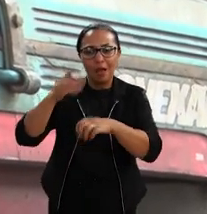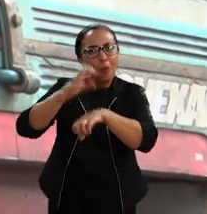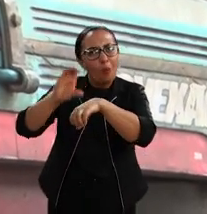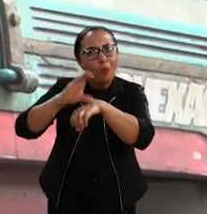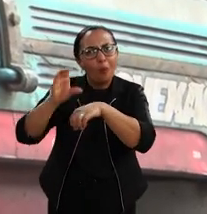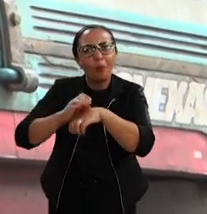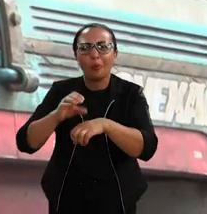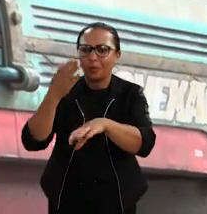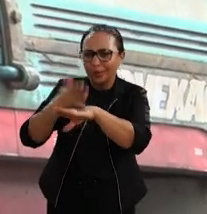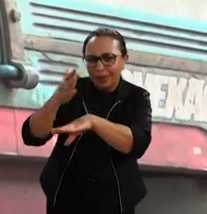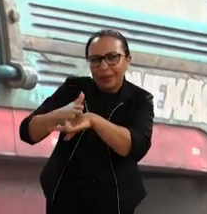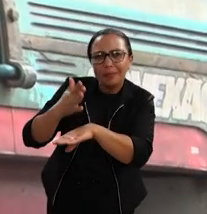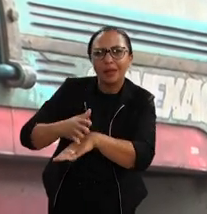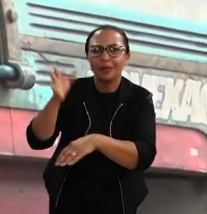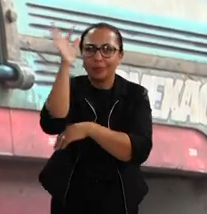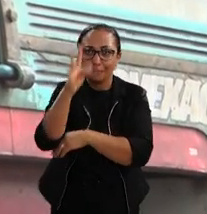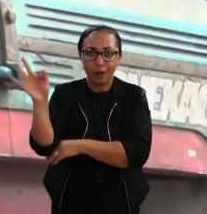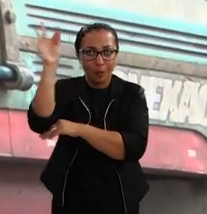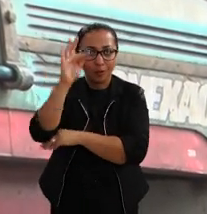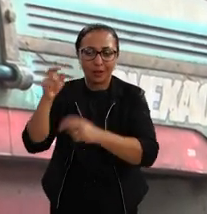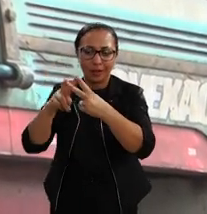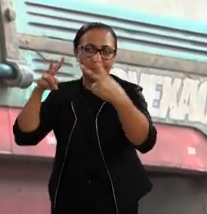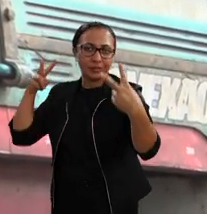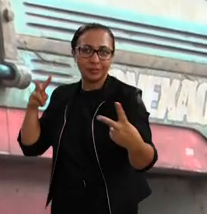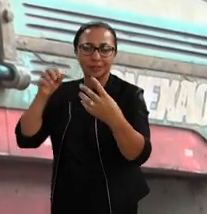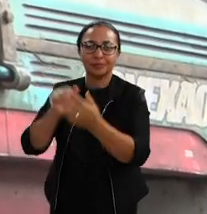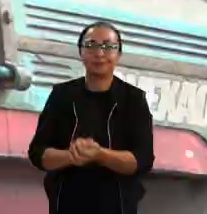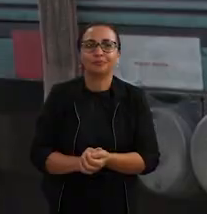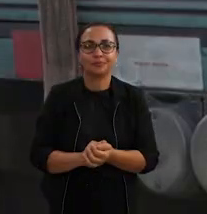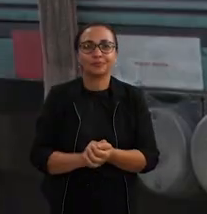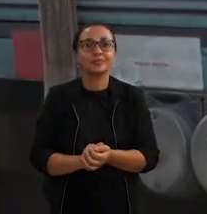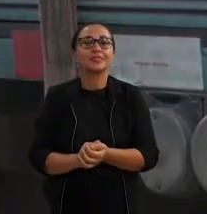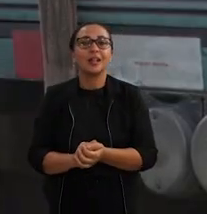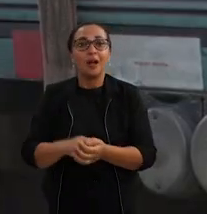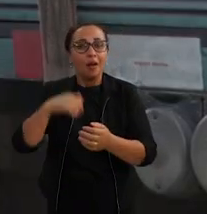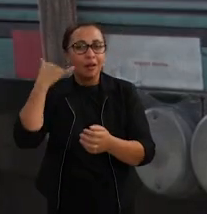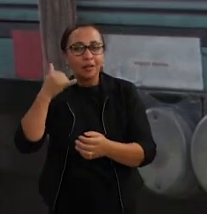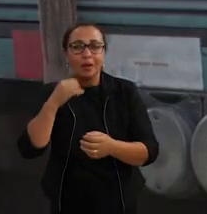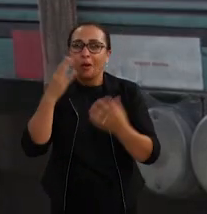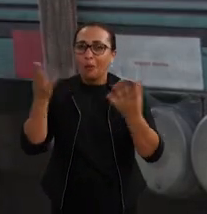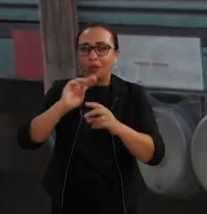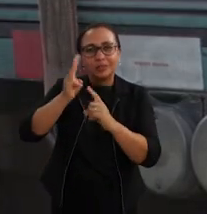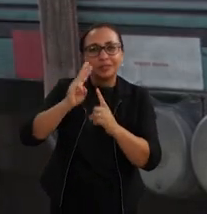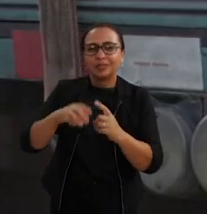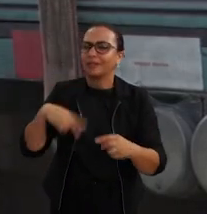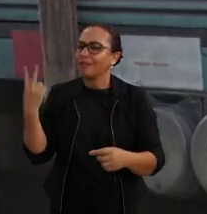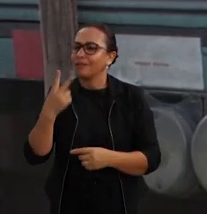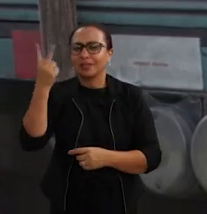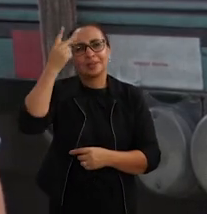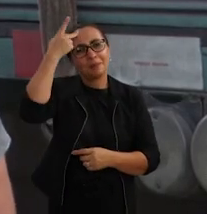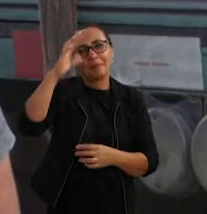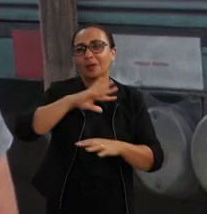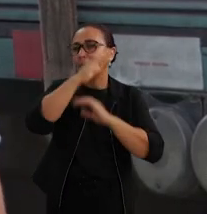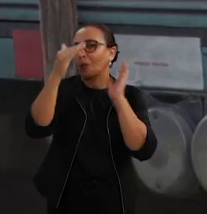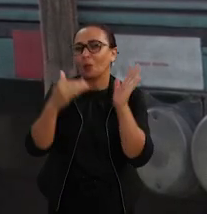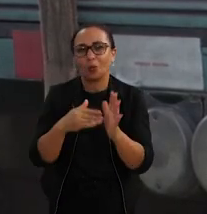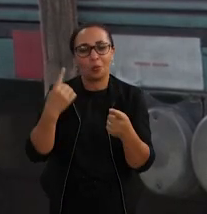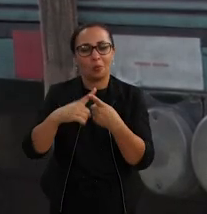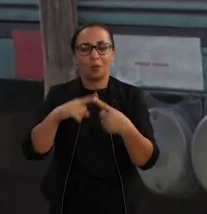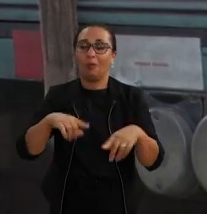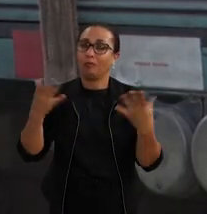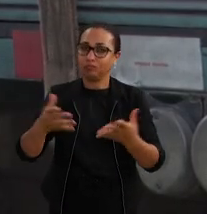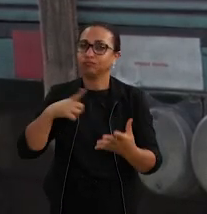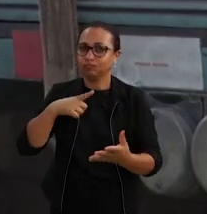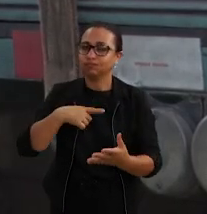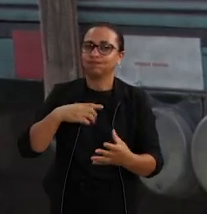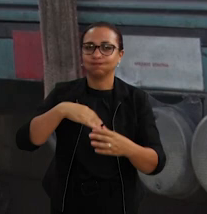um curso, uma reciclagem ou até uma faculdade em EAD. O celular hoje, a internet, é valiosa para muito o meio, porque você